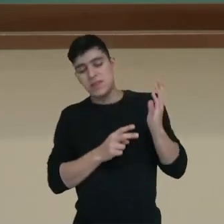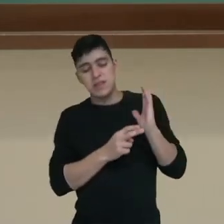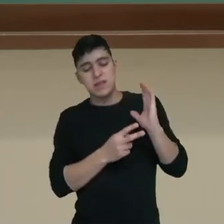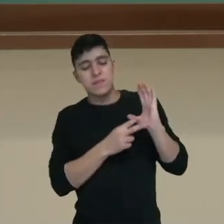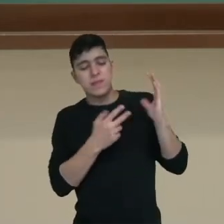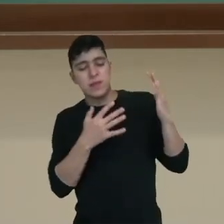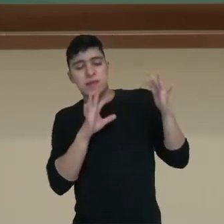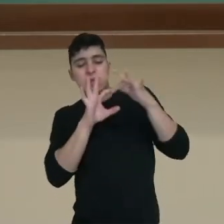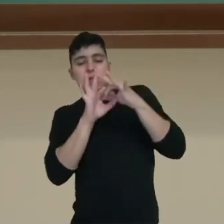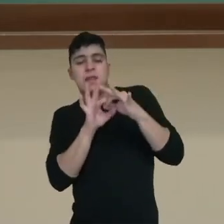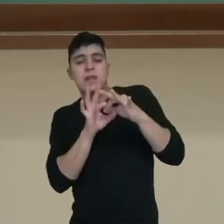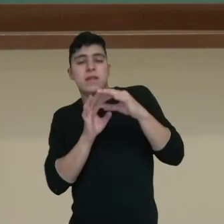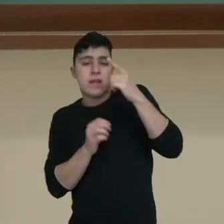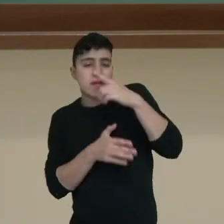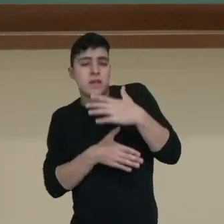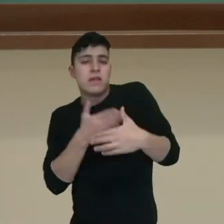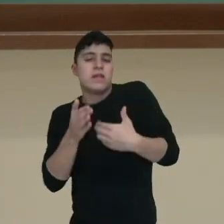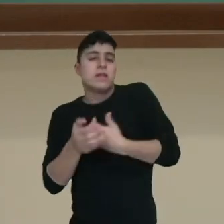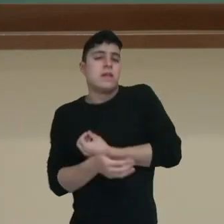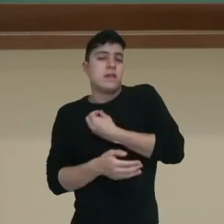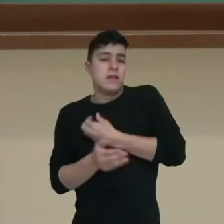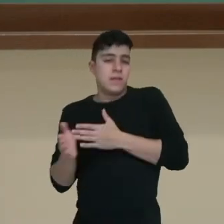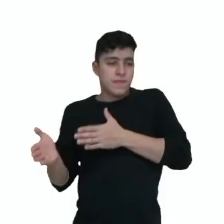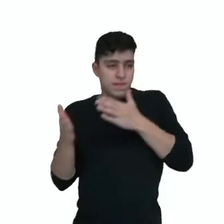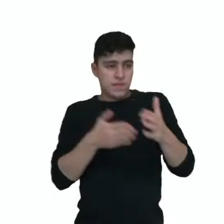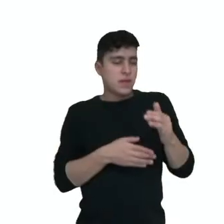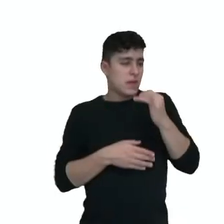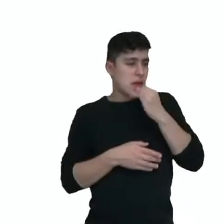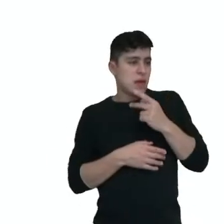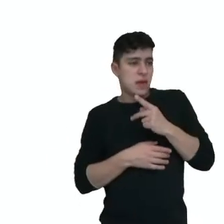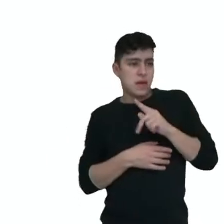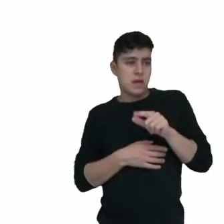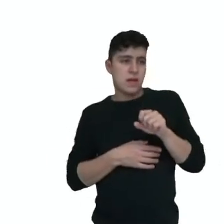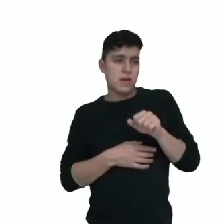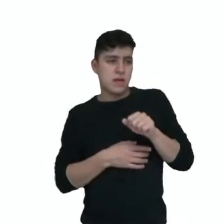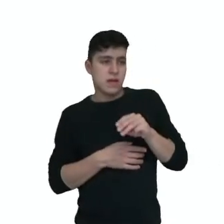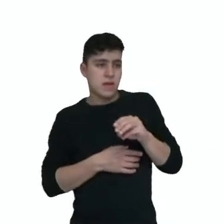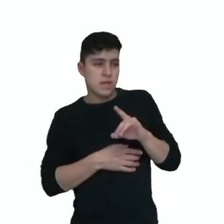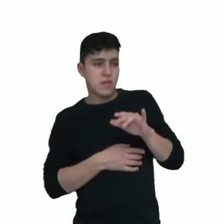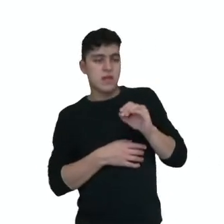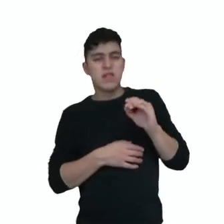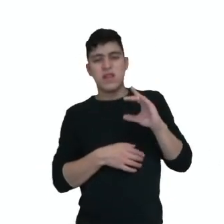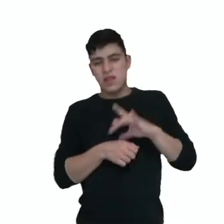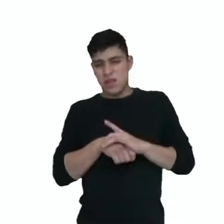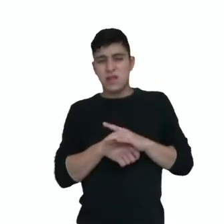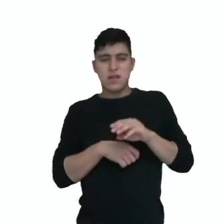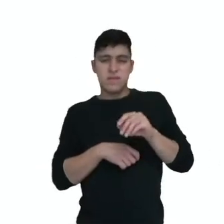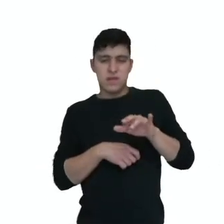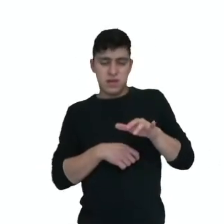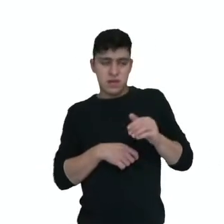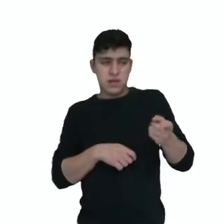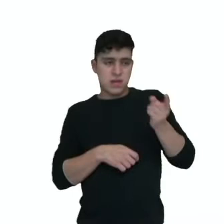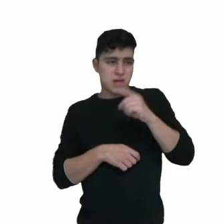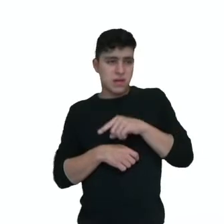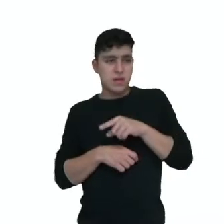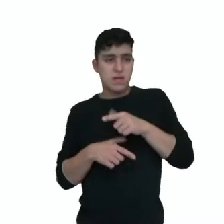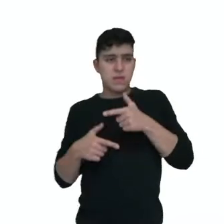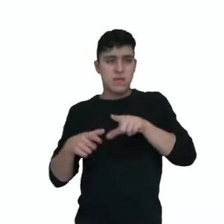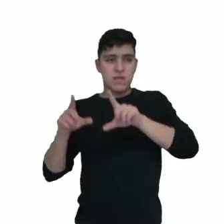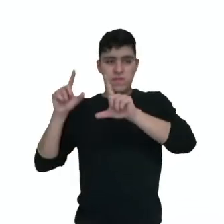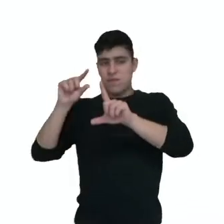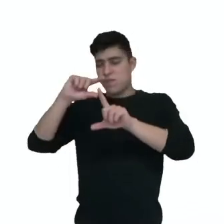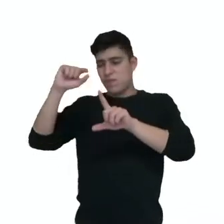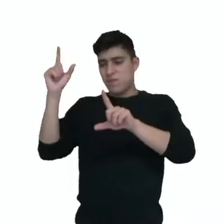locomover. Ok? Exemplo, então, a gente tem o Plasmodium, causador da malária, e nós temos o Toxoplasma gondii, que está aqui, ó. São